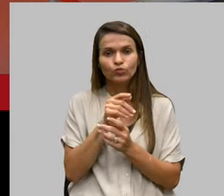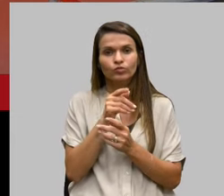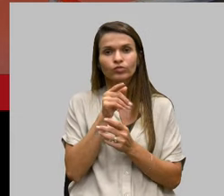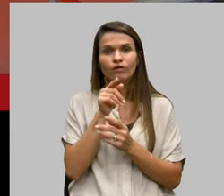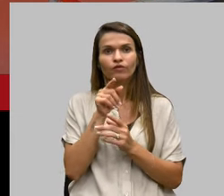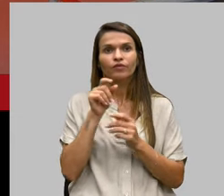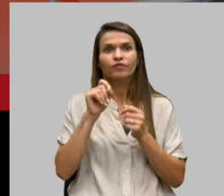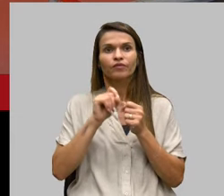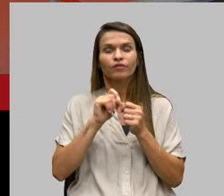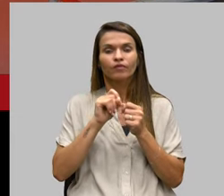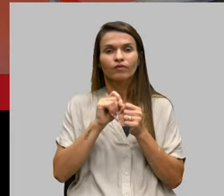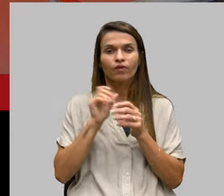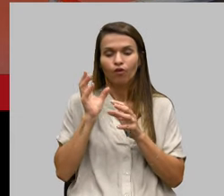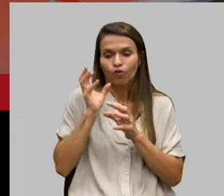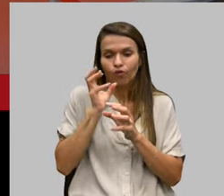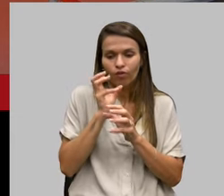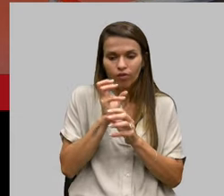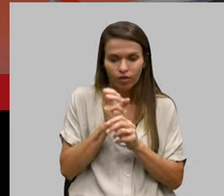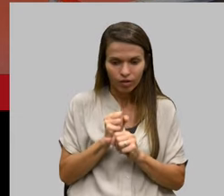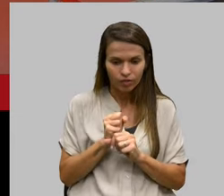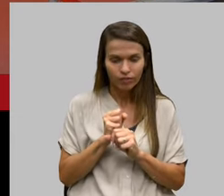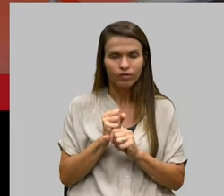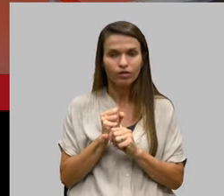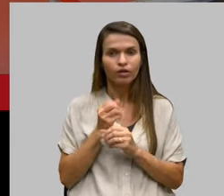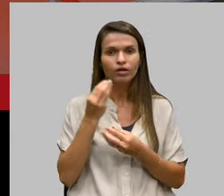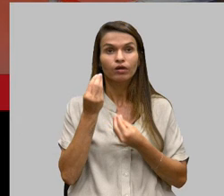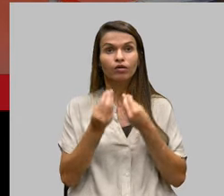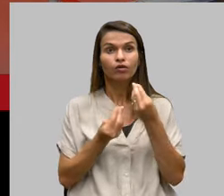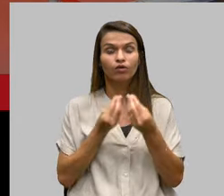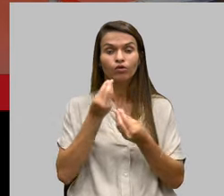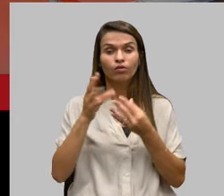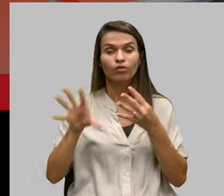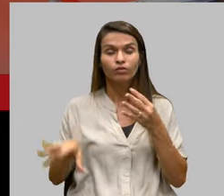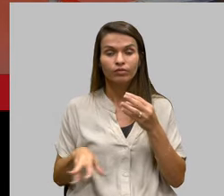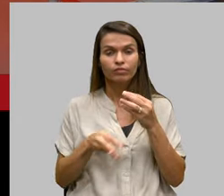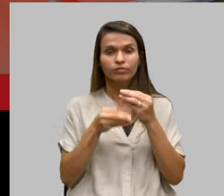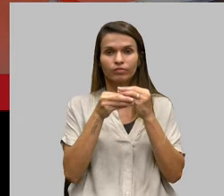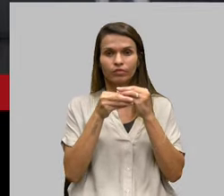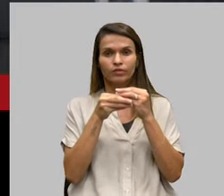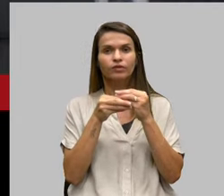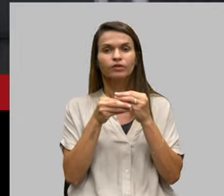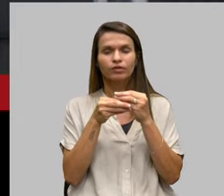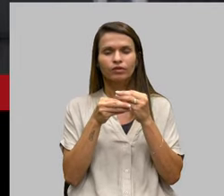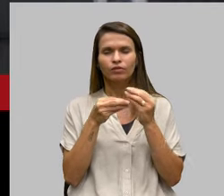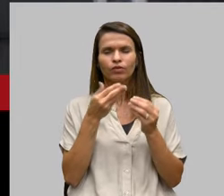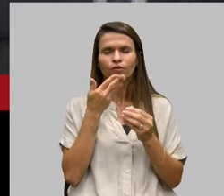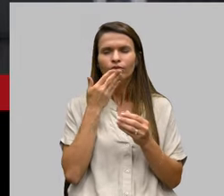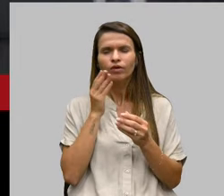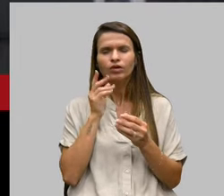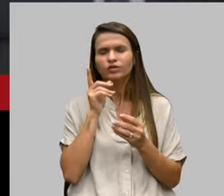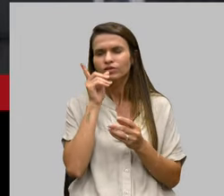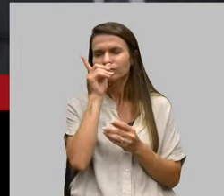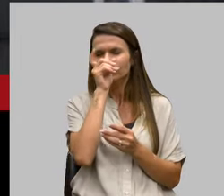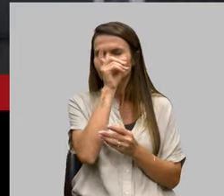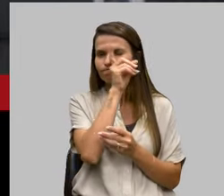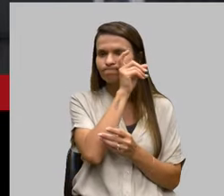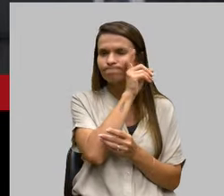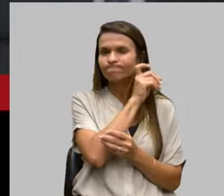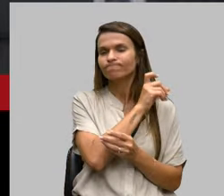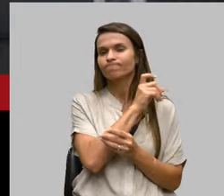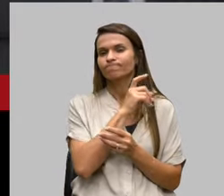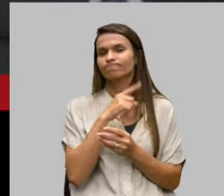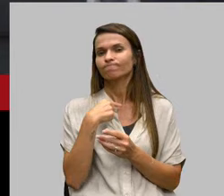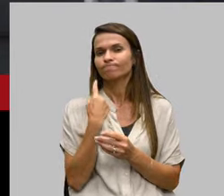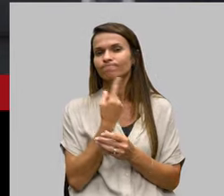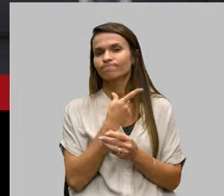com o cálculo atorial E como você implementa e qual é a grande dificuldade que nós temos no